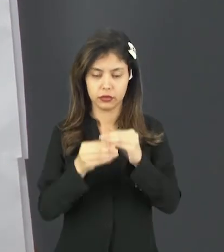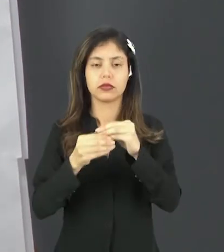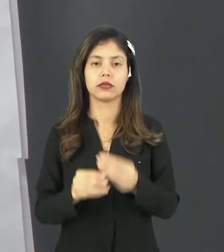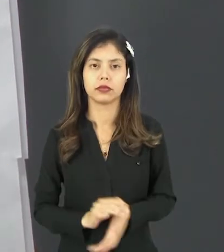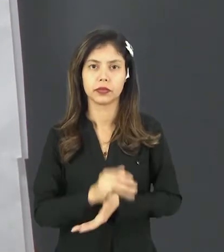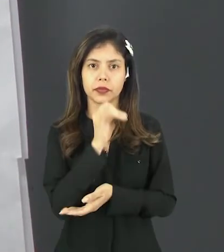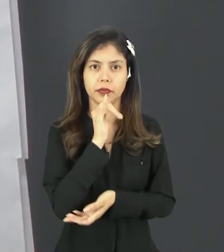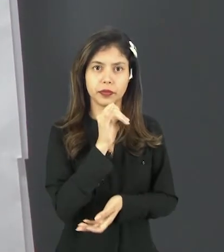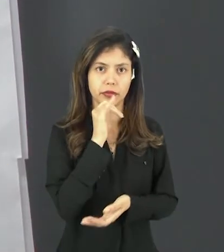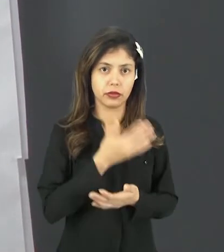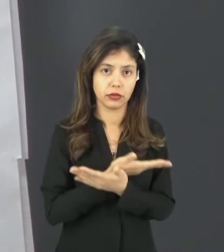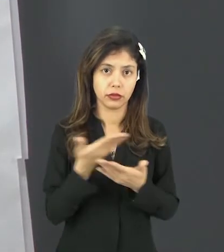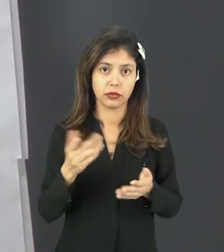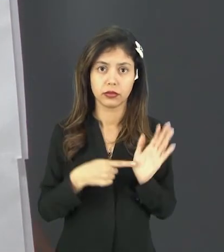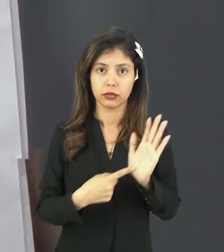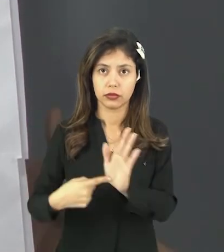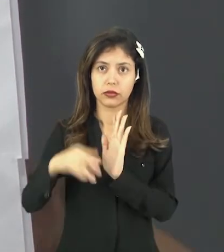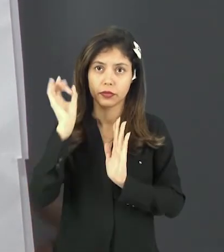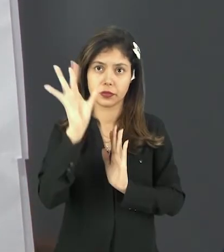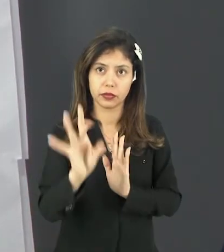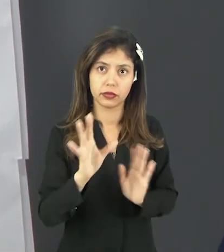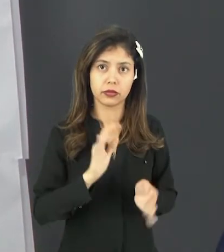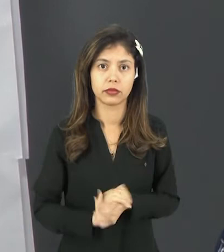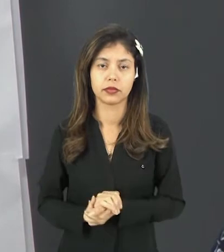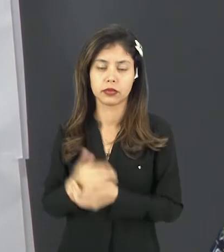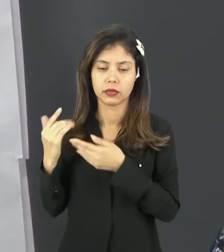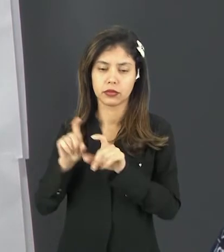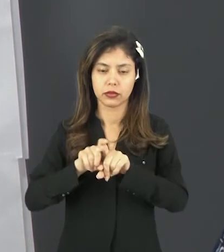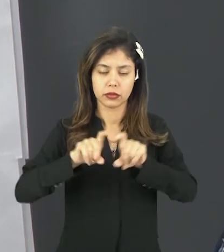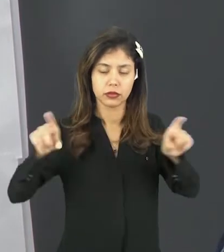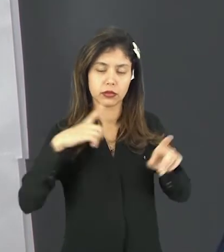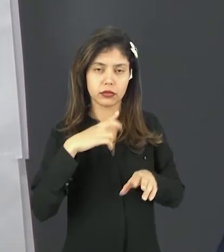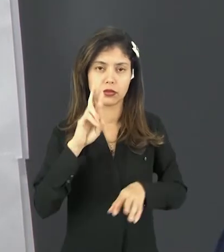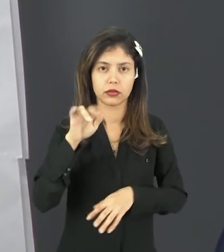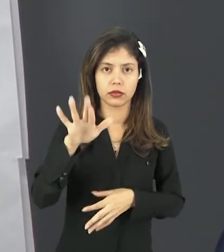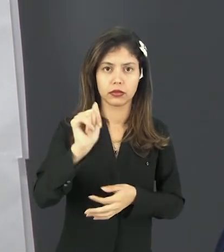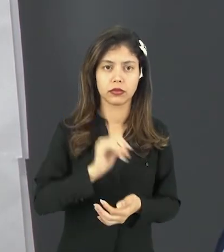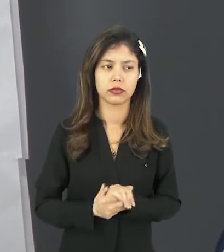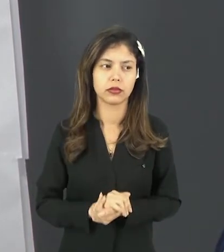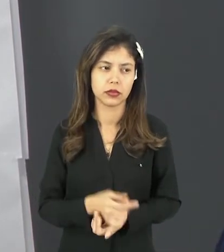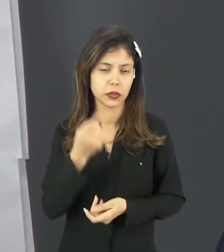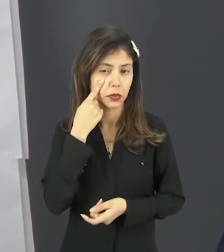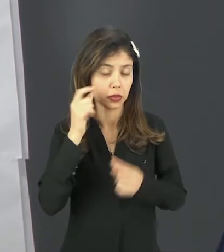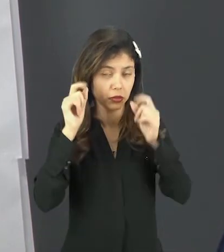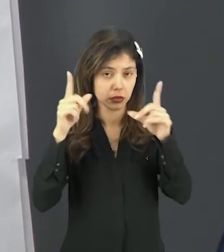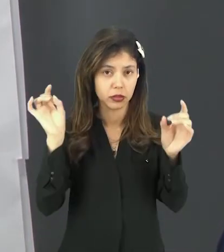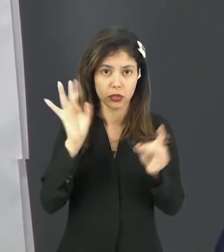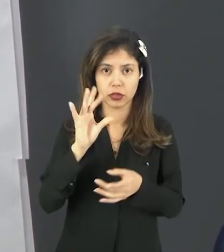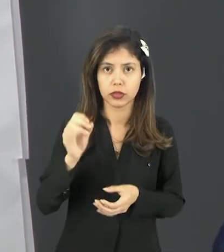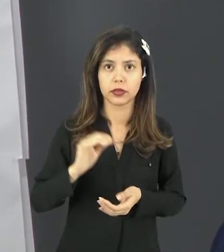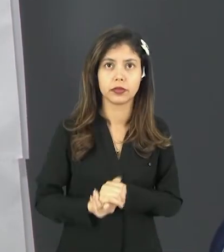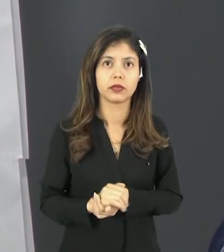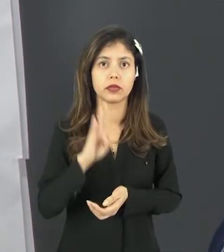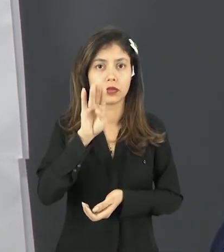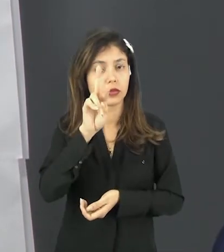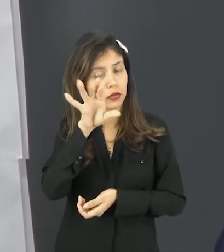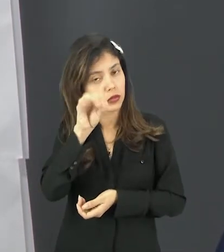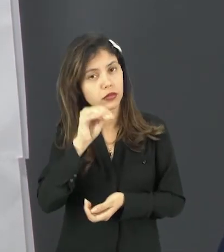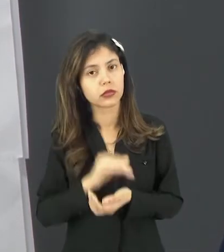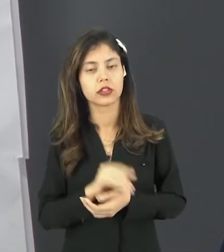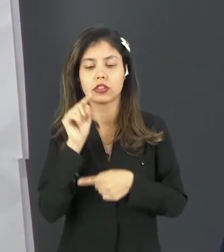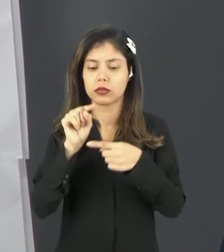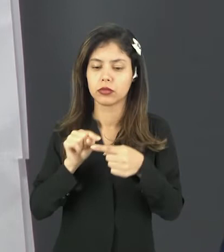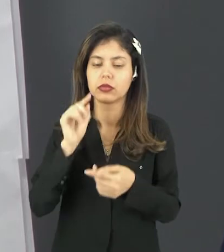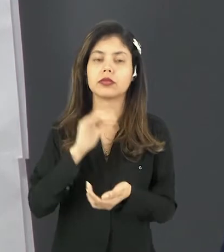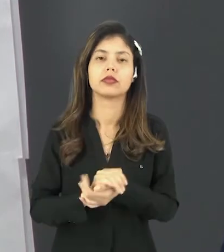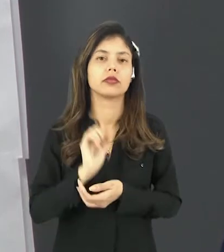Esse exemplo que eu estou mostrando para vocês. Cada dicionário segue sua regra. Você só tem que observar aqui. Ó. A palavra, no caso, buraco, tem divisão